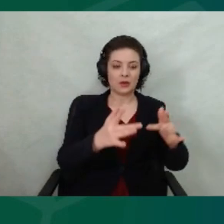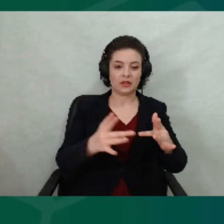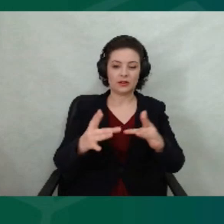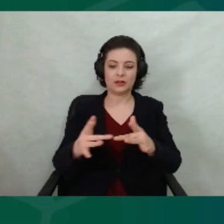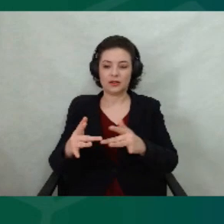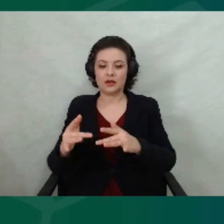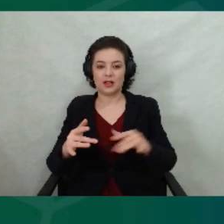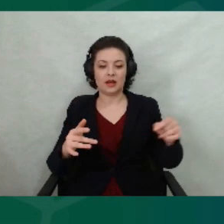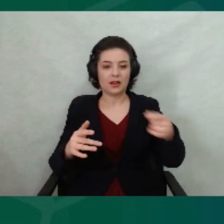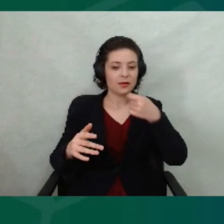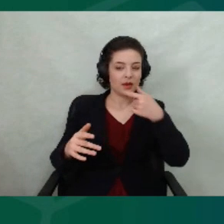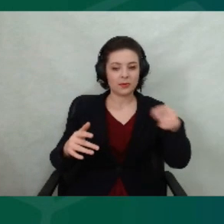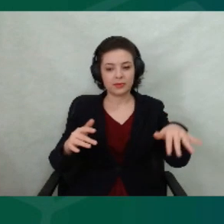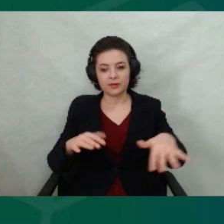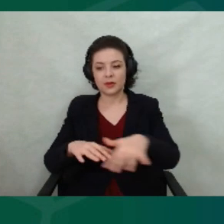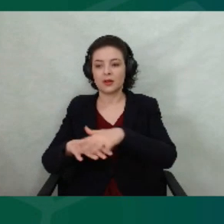superfícies,